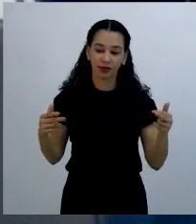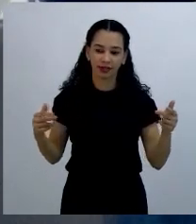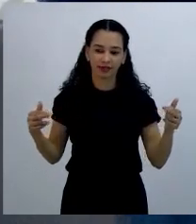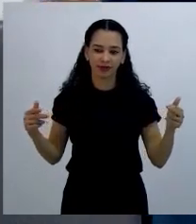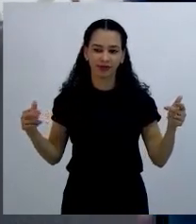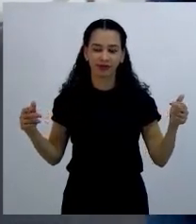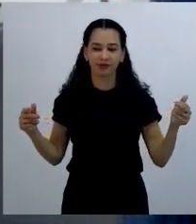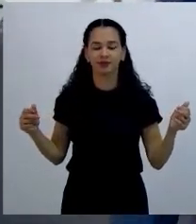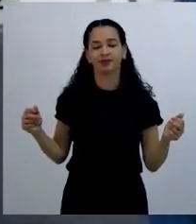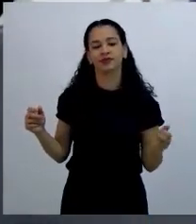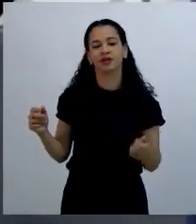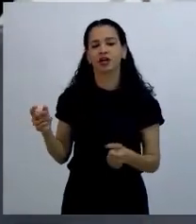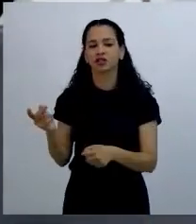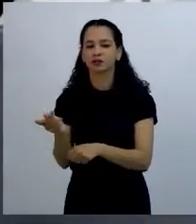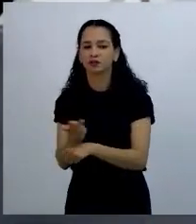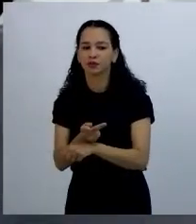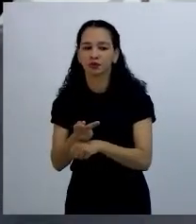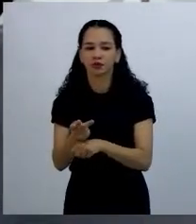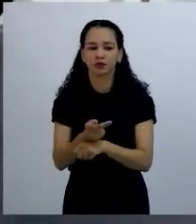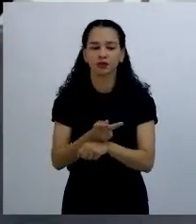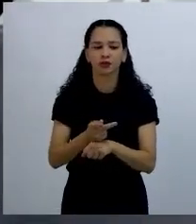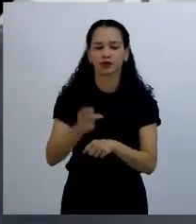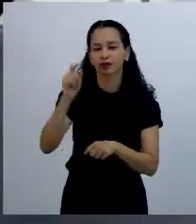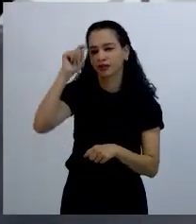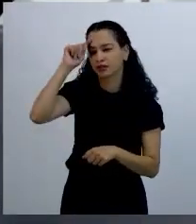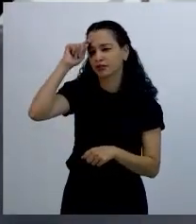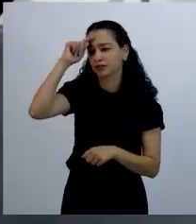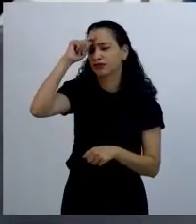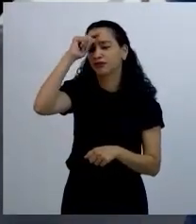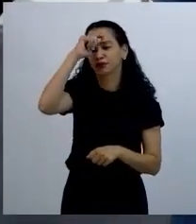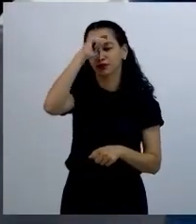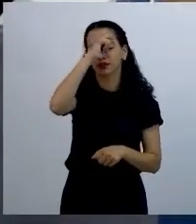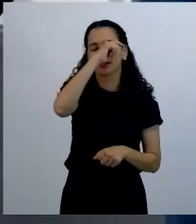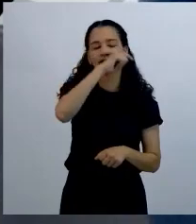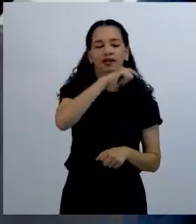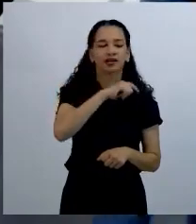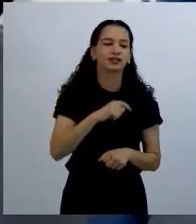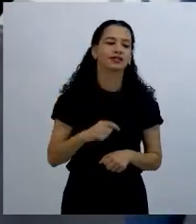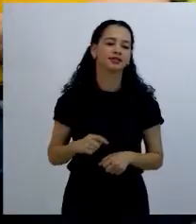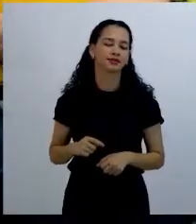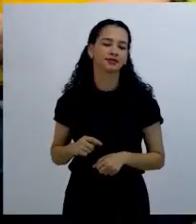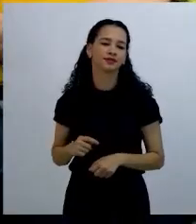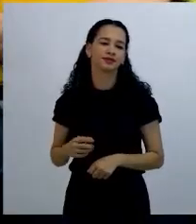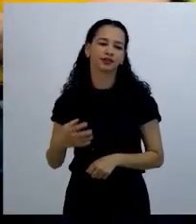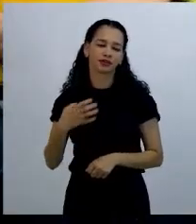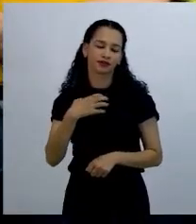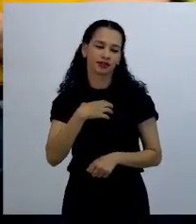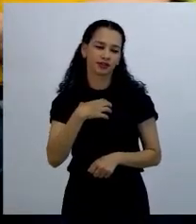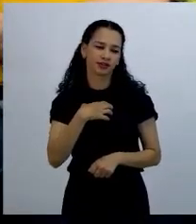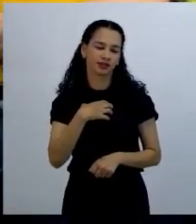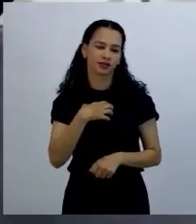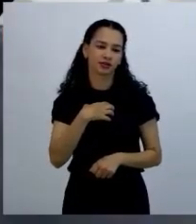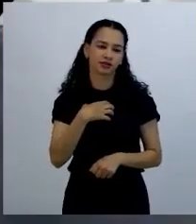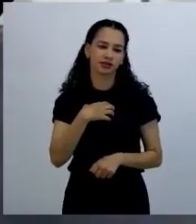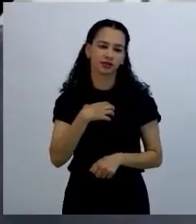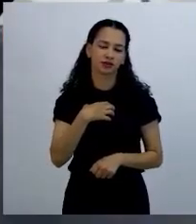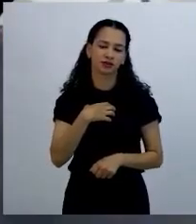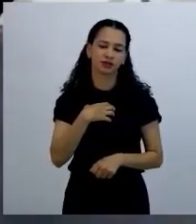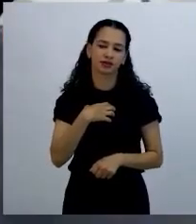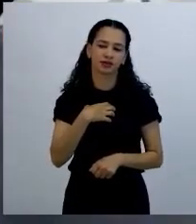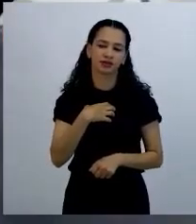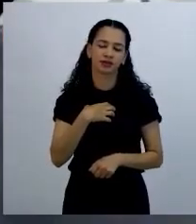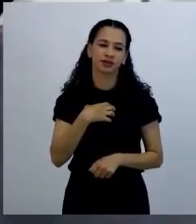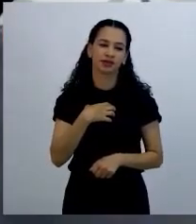esse sentimento de alegria agora quando eu entro num quarto de hospital e que eu sou recebido desse jeito eu só tenho que reconhecer